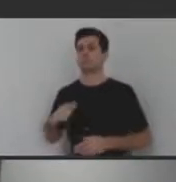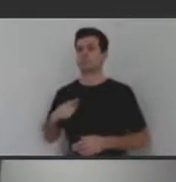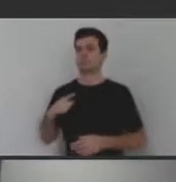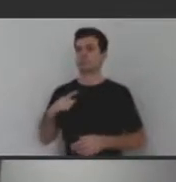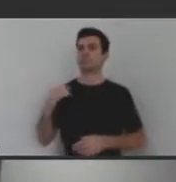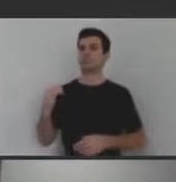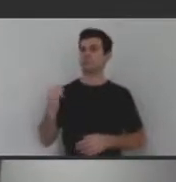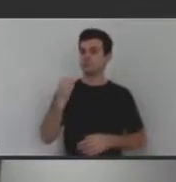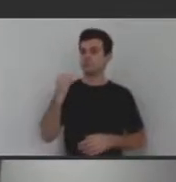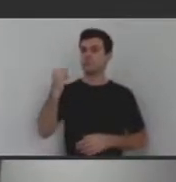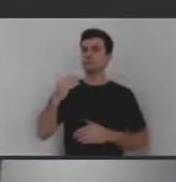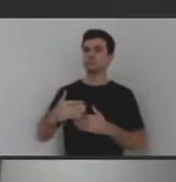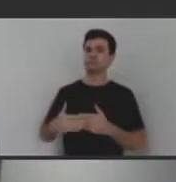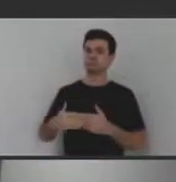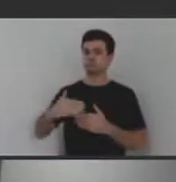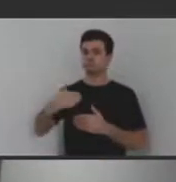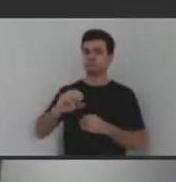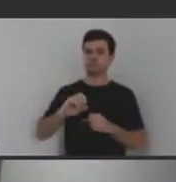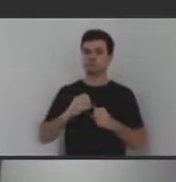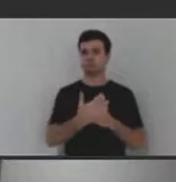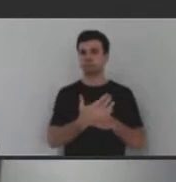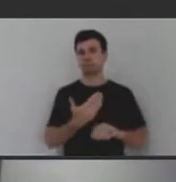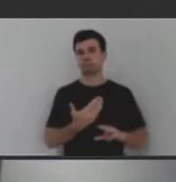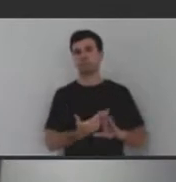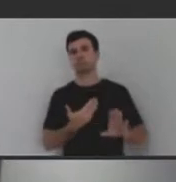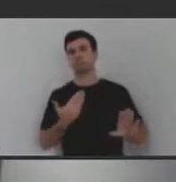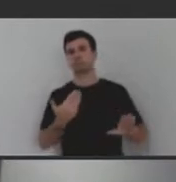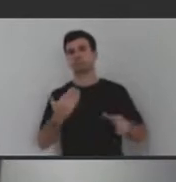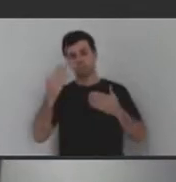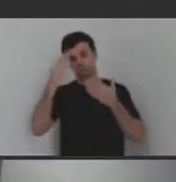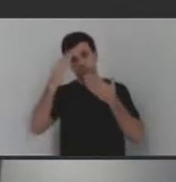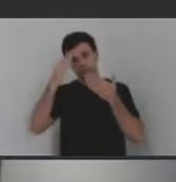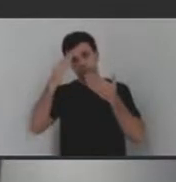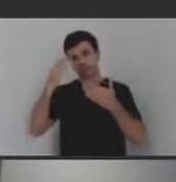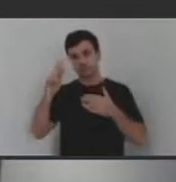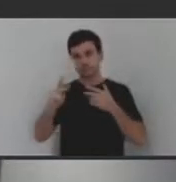início dessa quarentena. Muito obrigado, presidente.